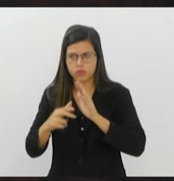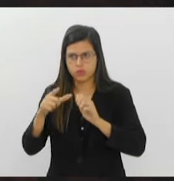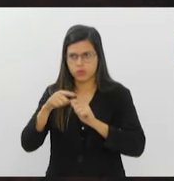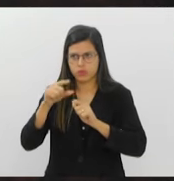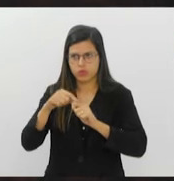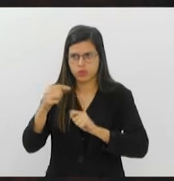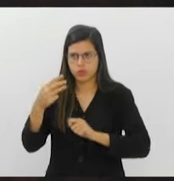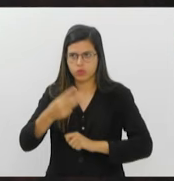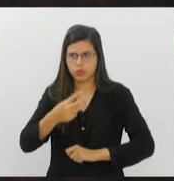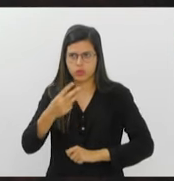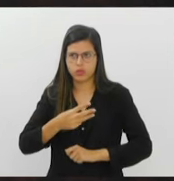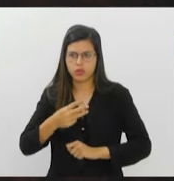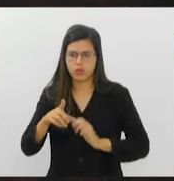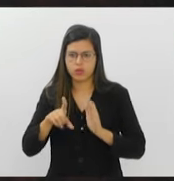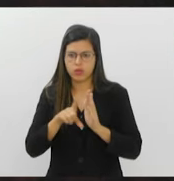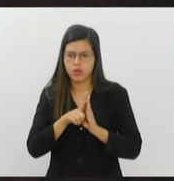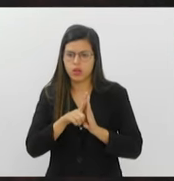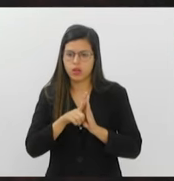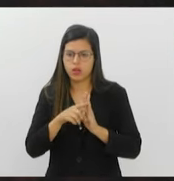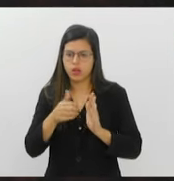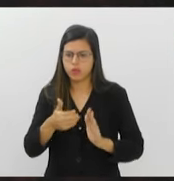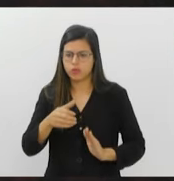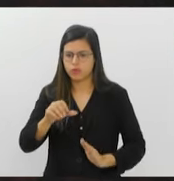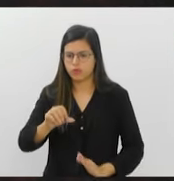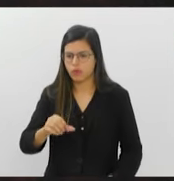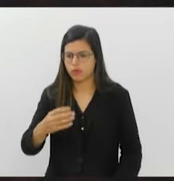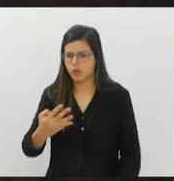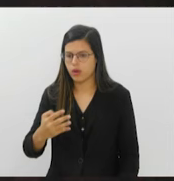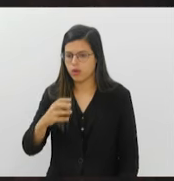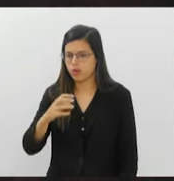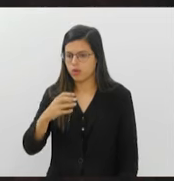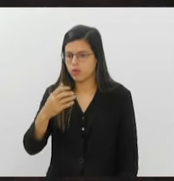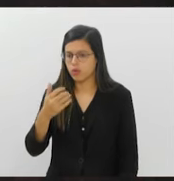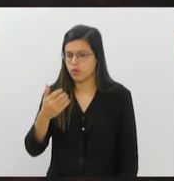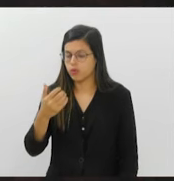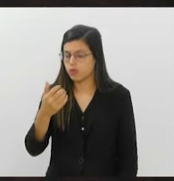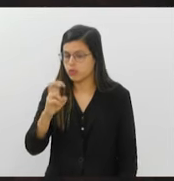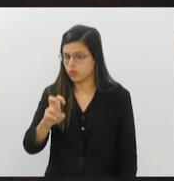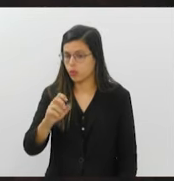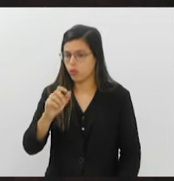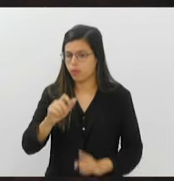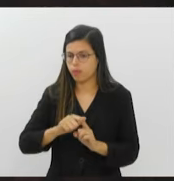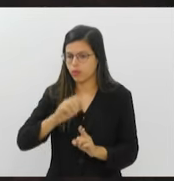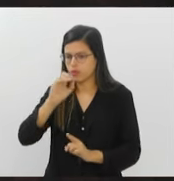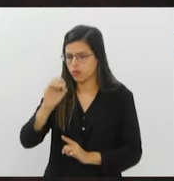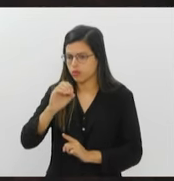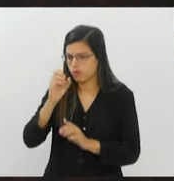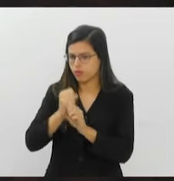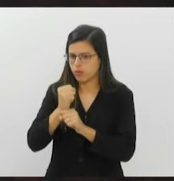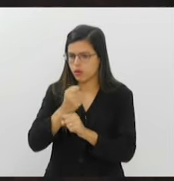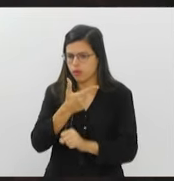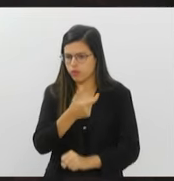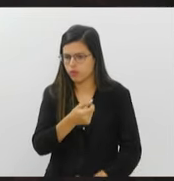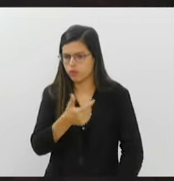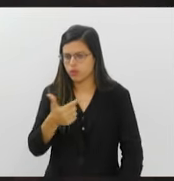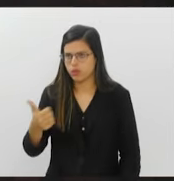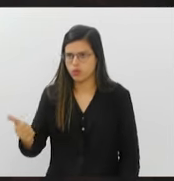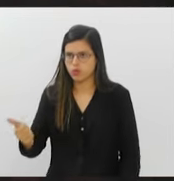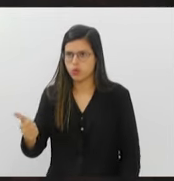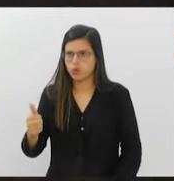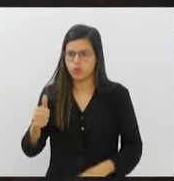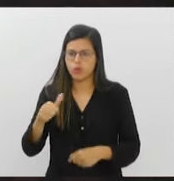3º da Lei Complementar 94, de 5 de outubro de 21. Parecer da Comissão de Indicações